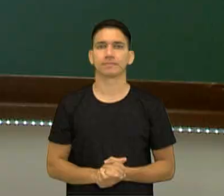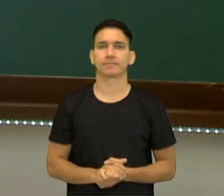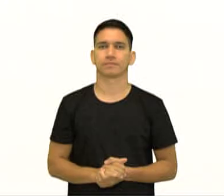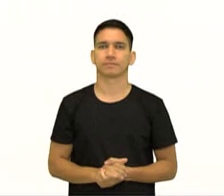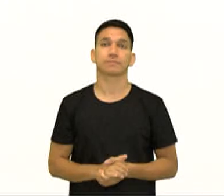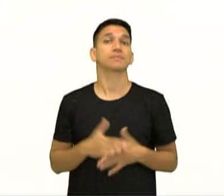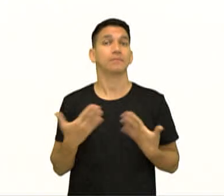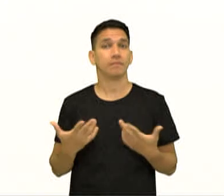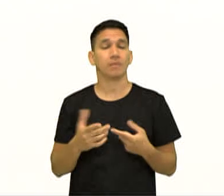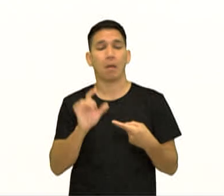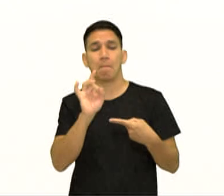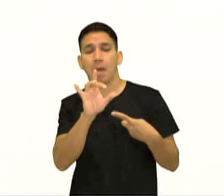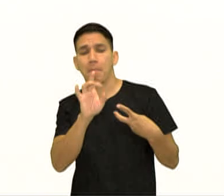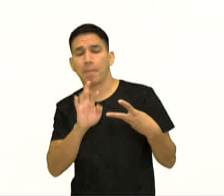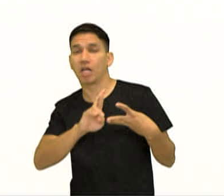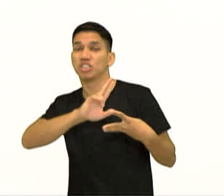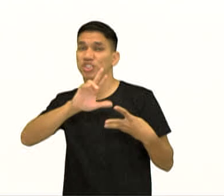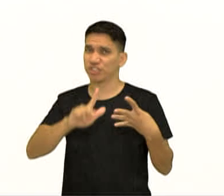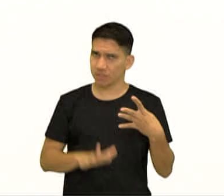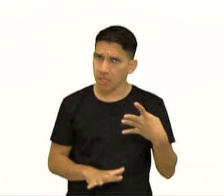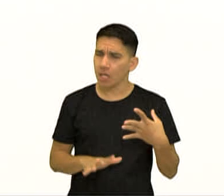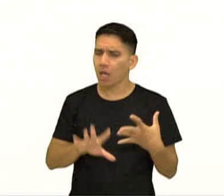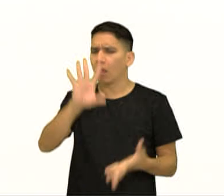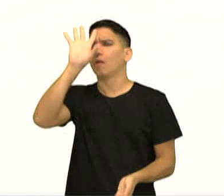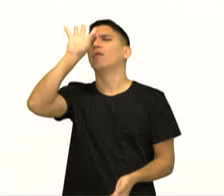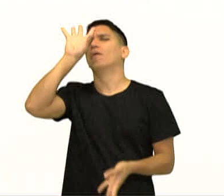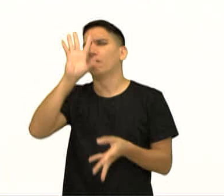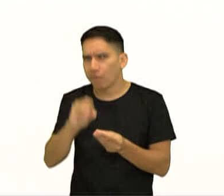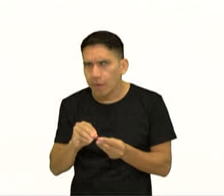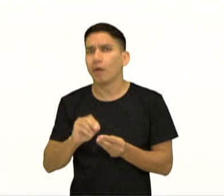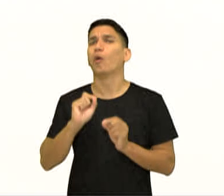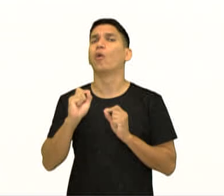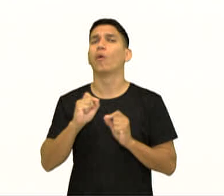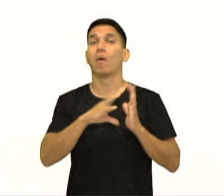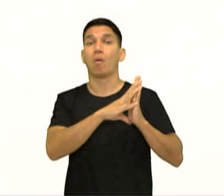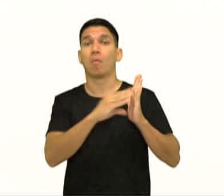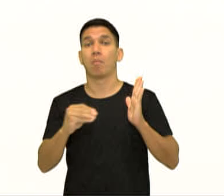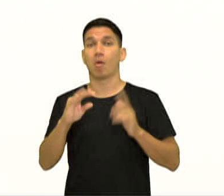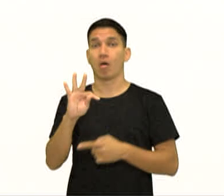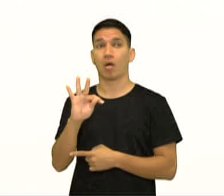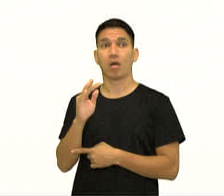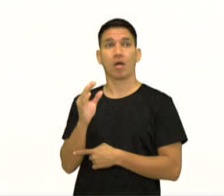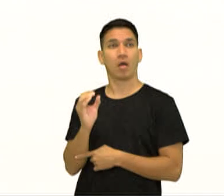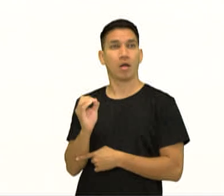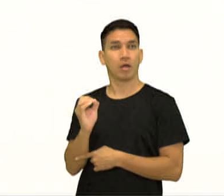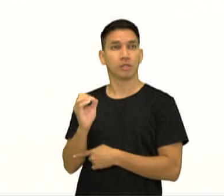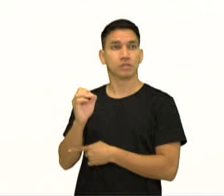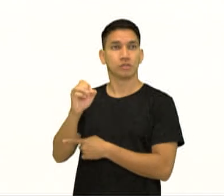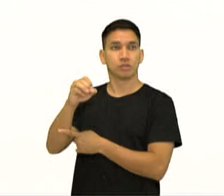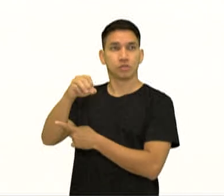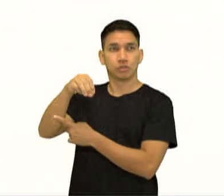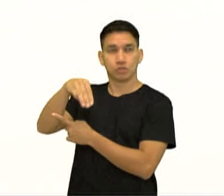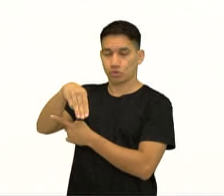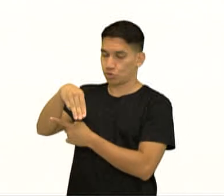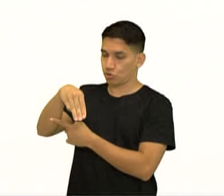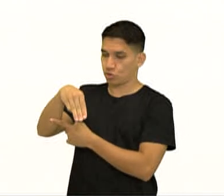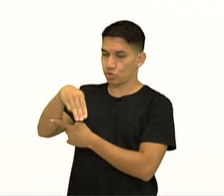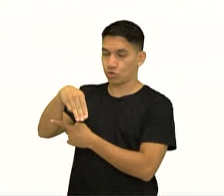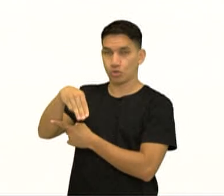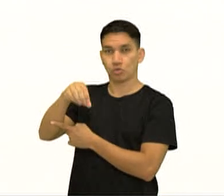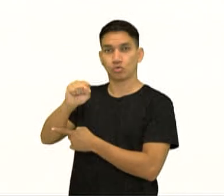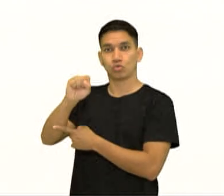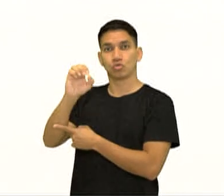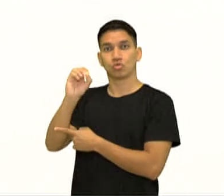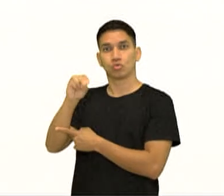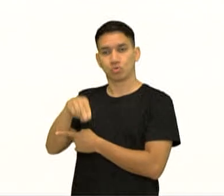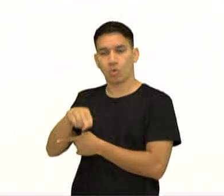Cada um desses fatos levou o Rutherford à conclusão de que o modelo de Thomson estava incorreto. A maior parte do átomo